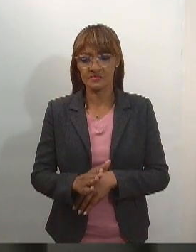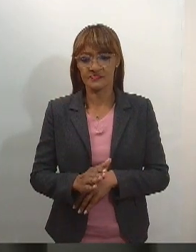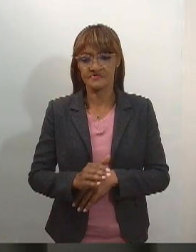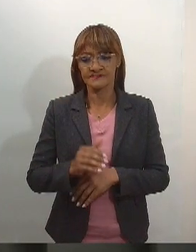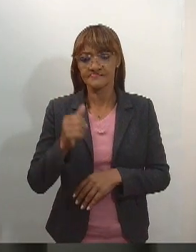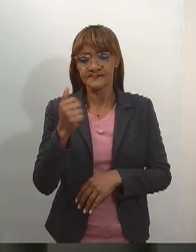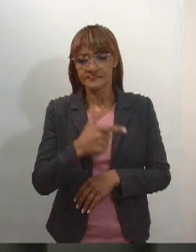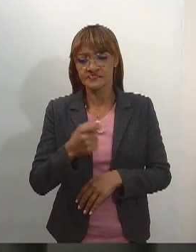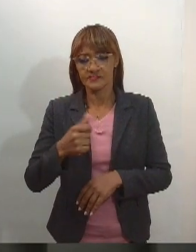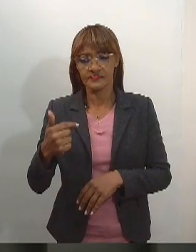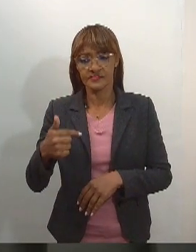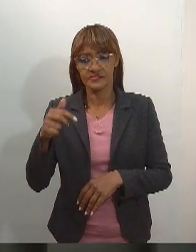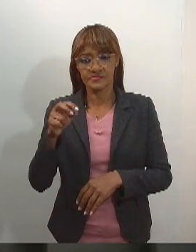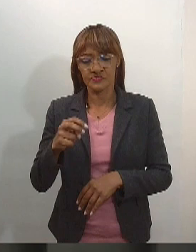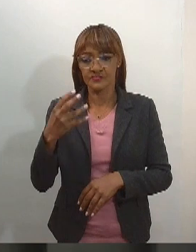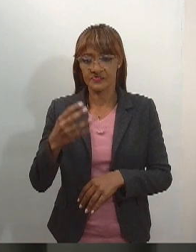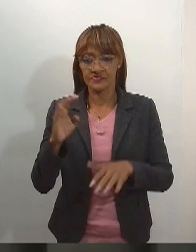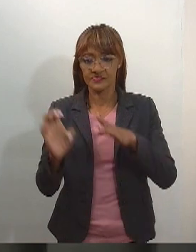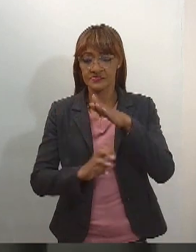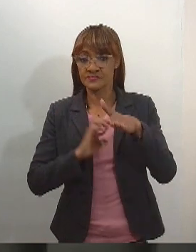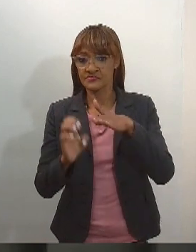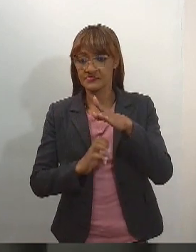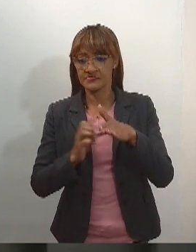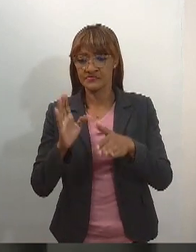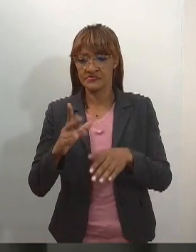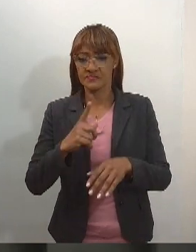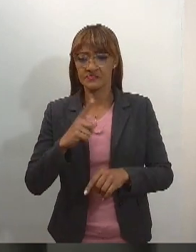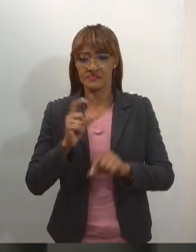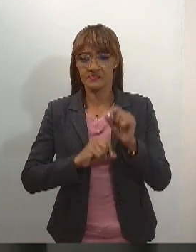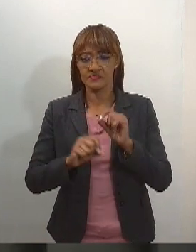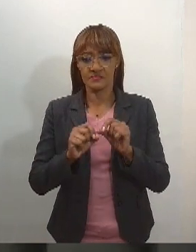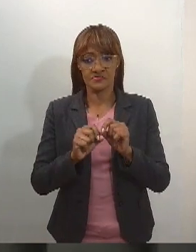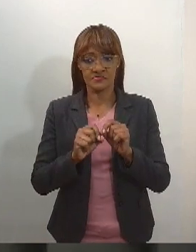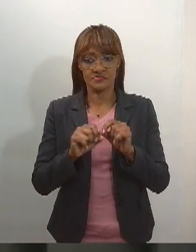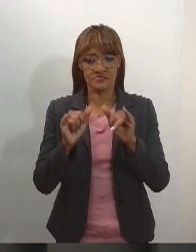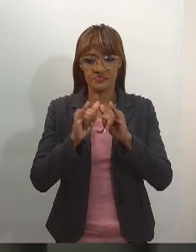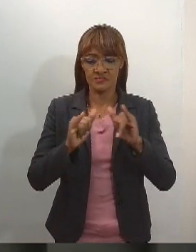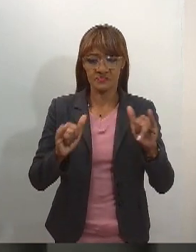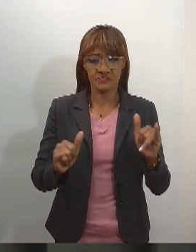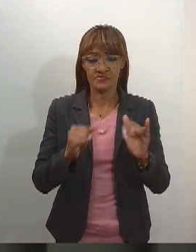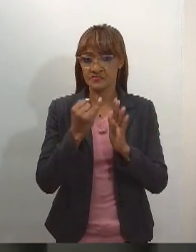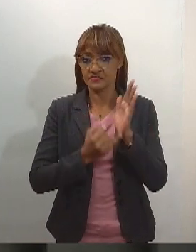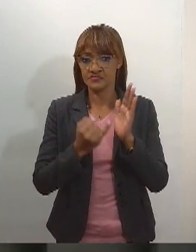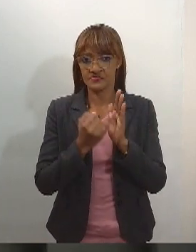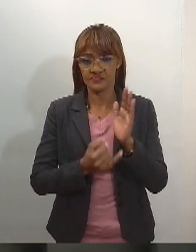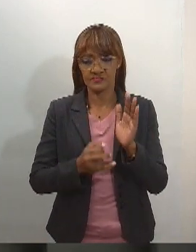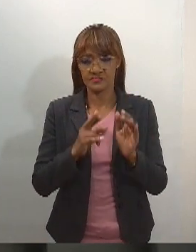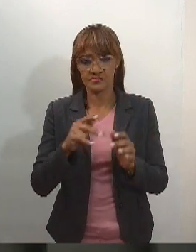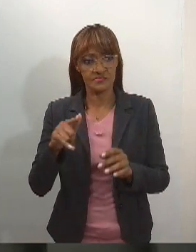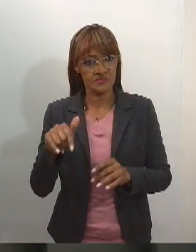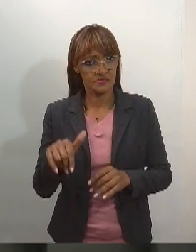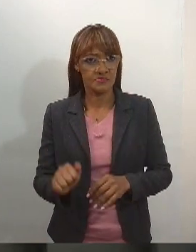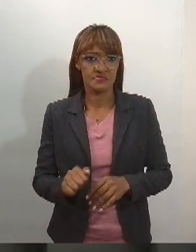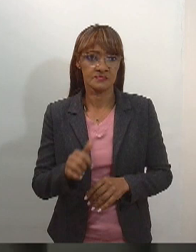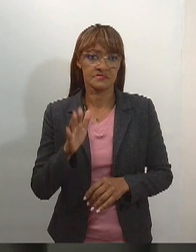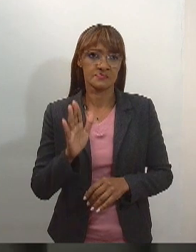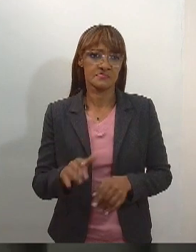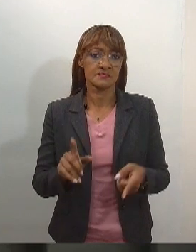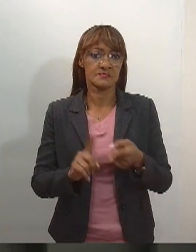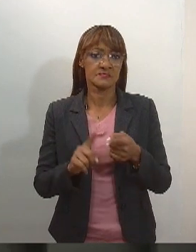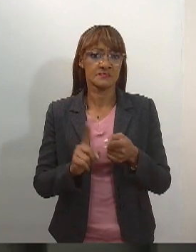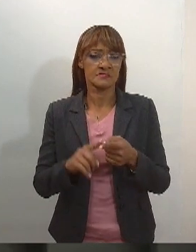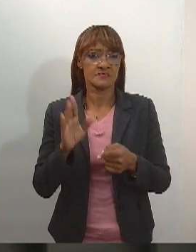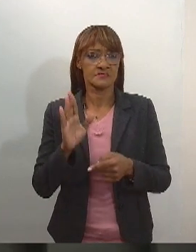22.754 empresas que deixaram de declarar e de recolher o imposto de renda da pessoa jurídica e a contribuição sobre o lucro